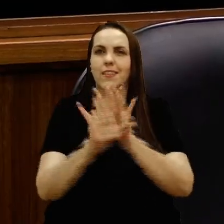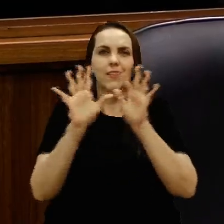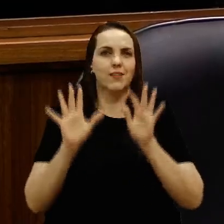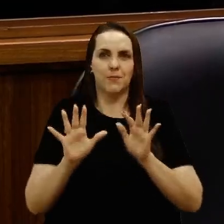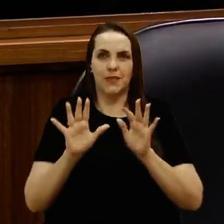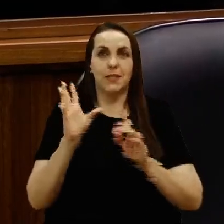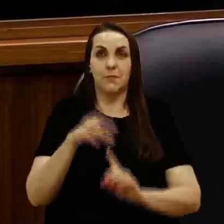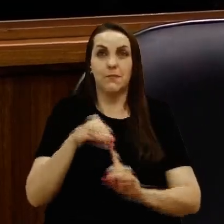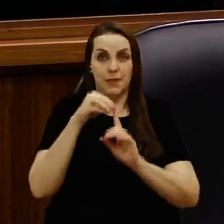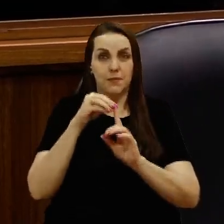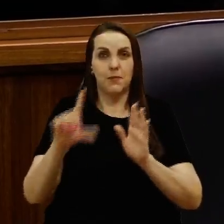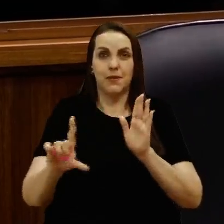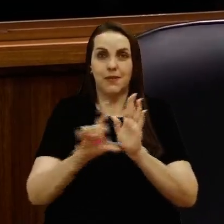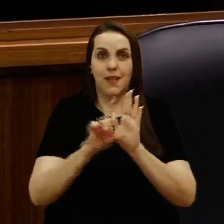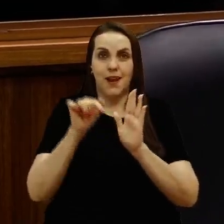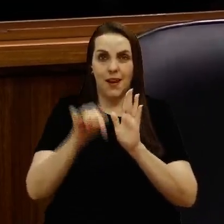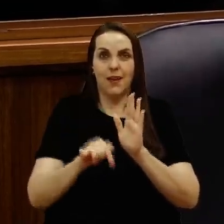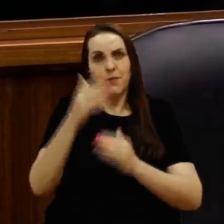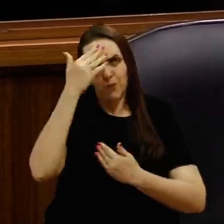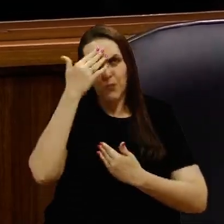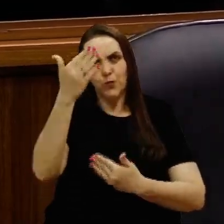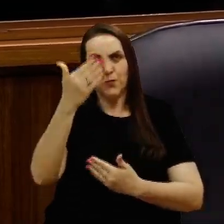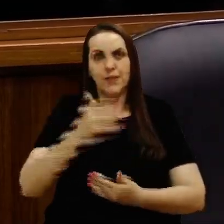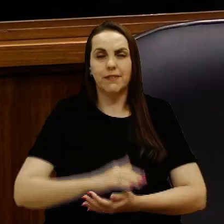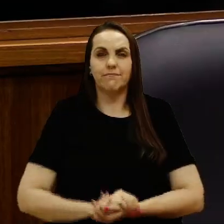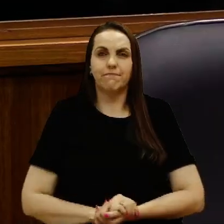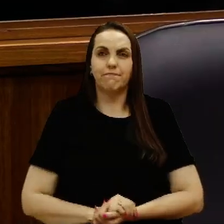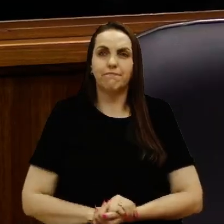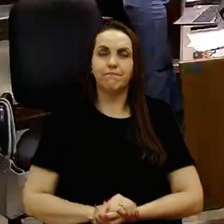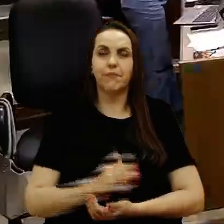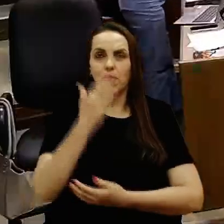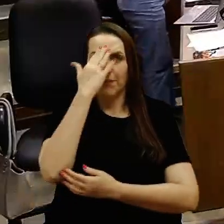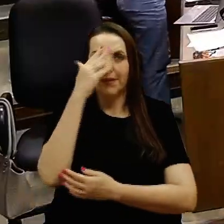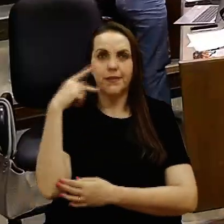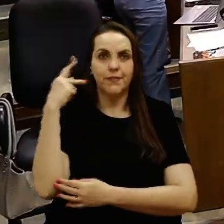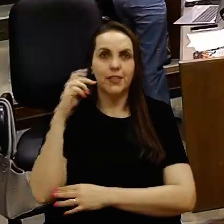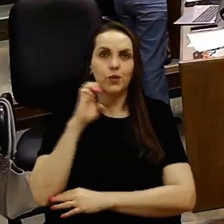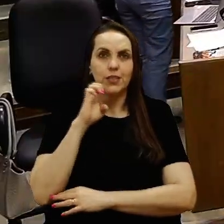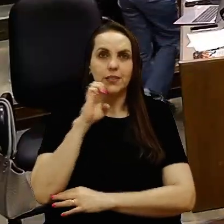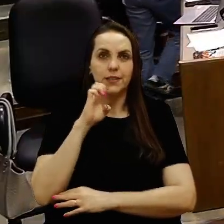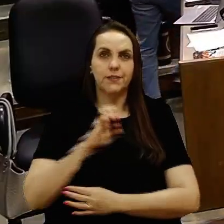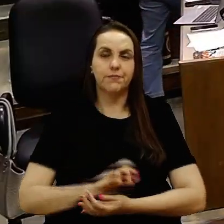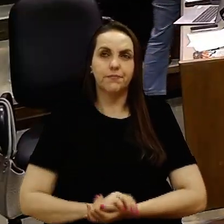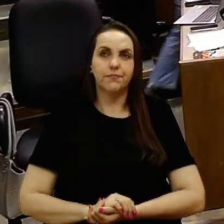lei. Muito obrigada. Obrigado, vereadora Estela Malardim. Encerrada a discussão.